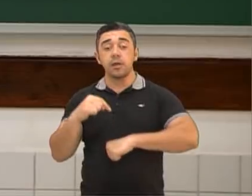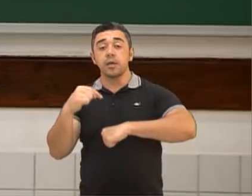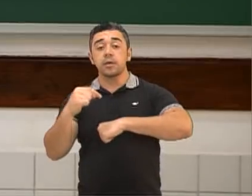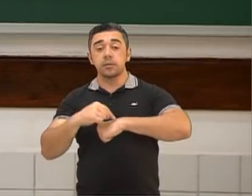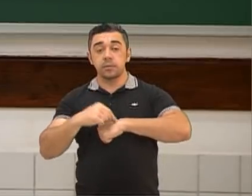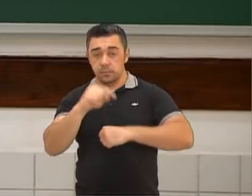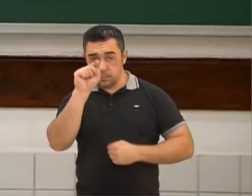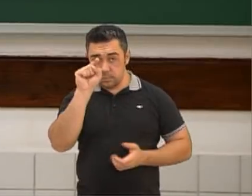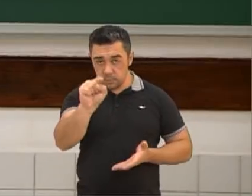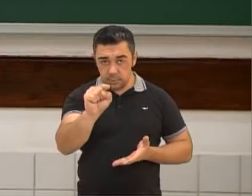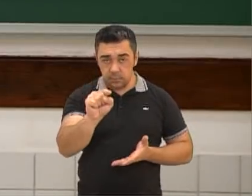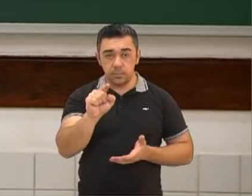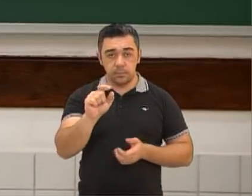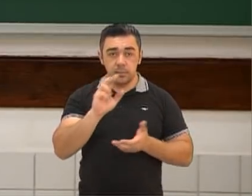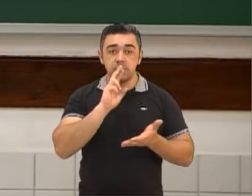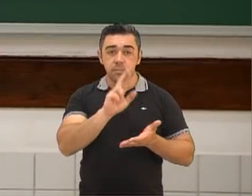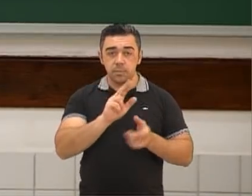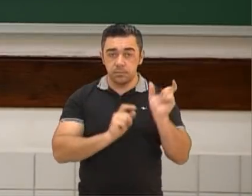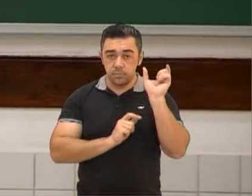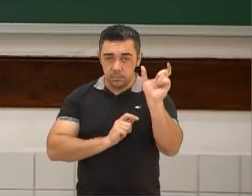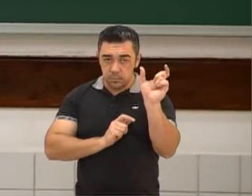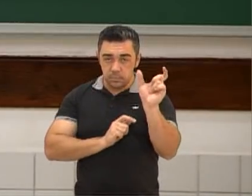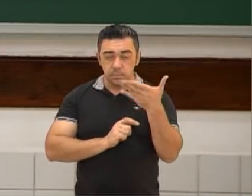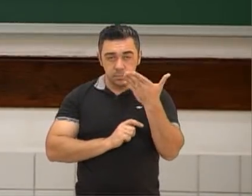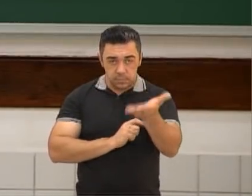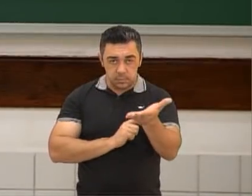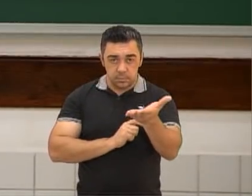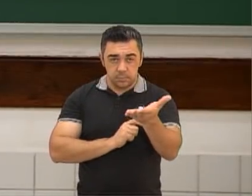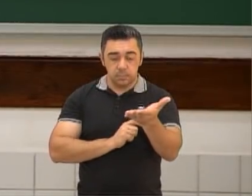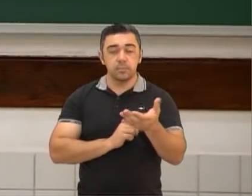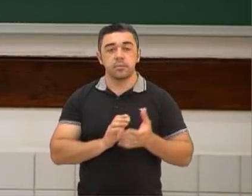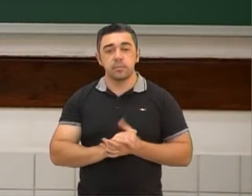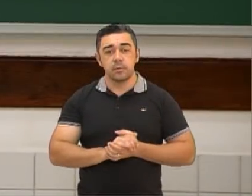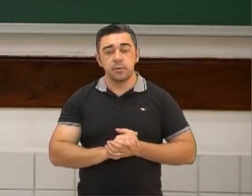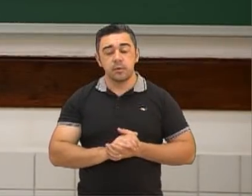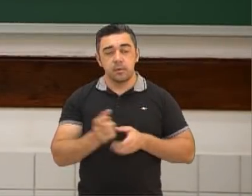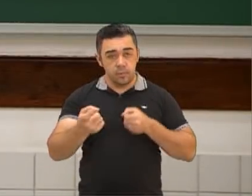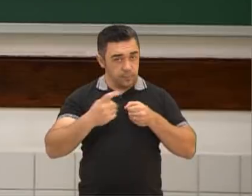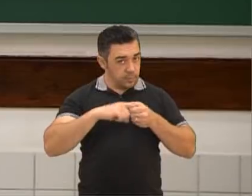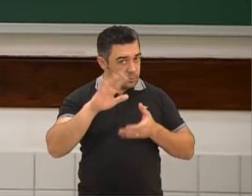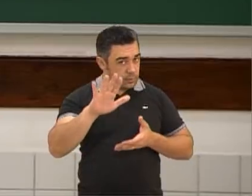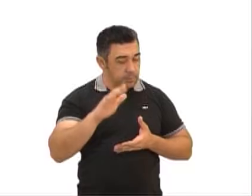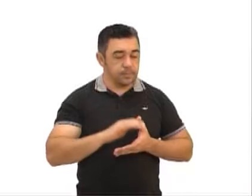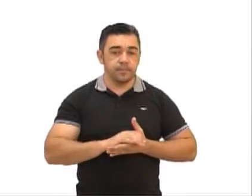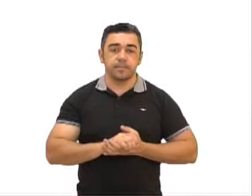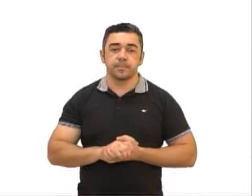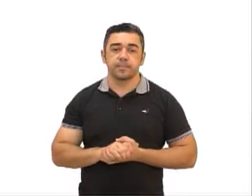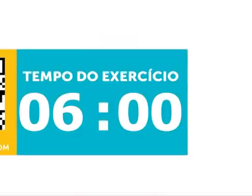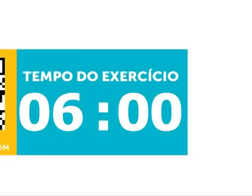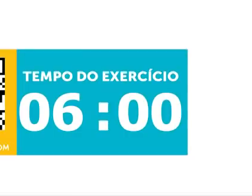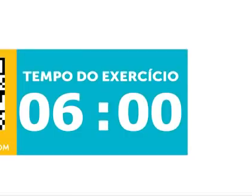tempinho para vocês poderem responder o exercício e a gente volta daqui a uns minutos, ok?